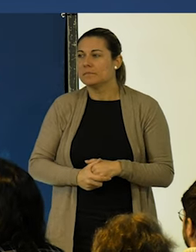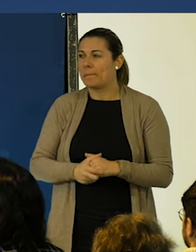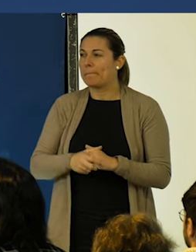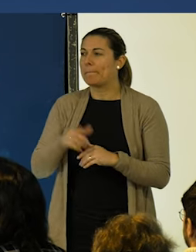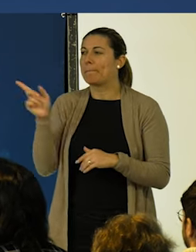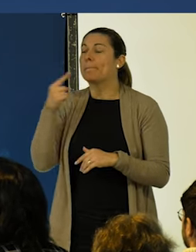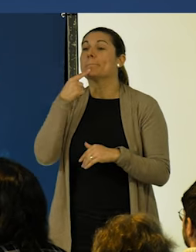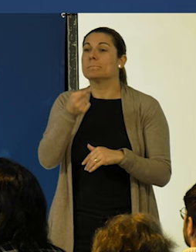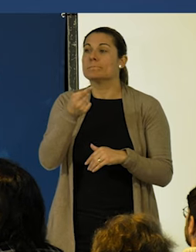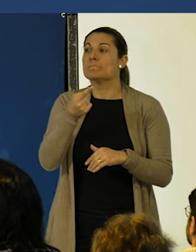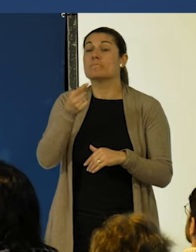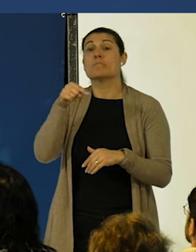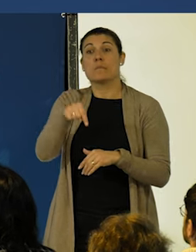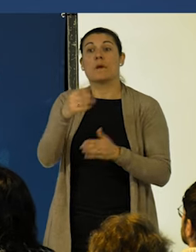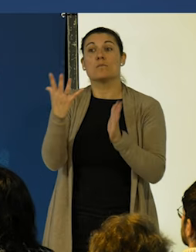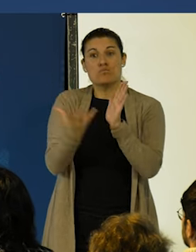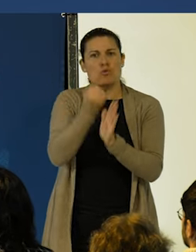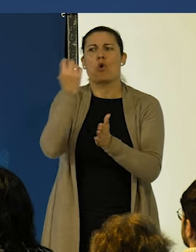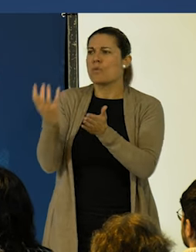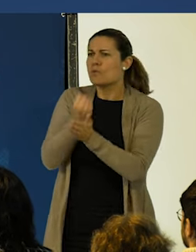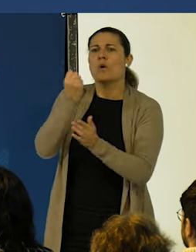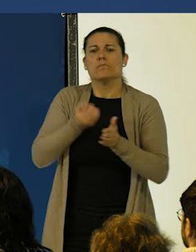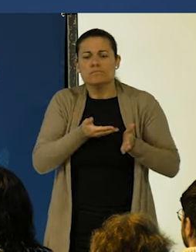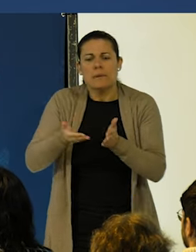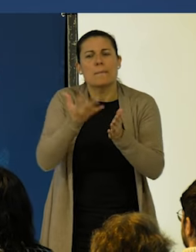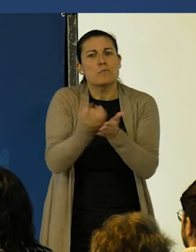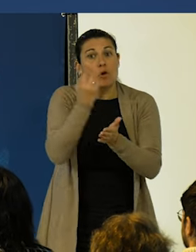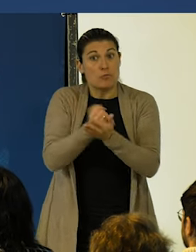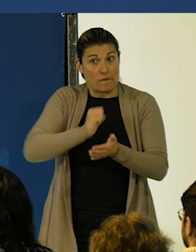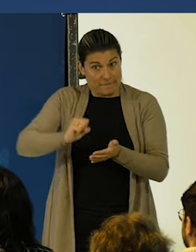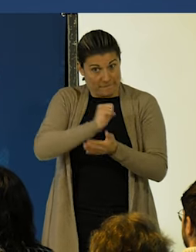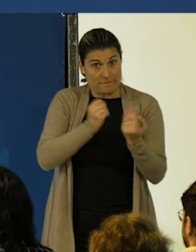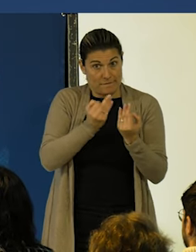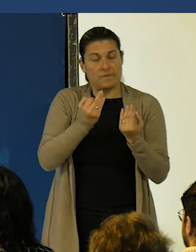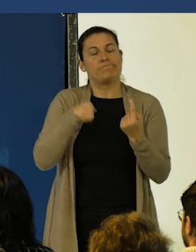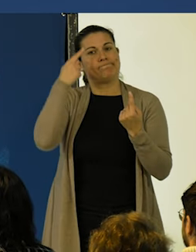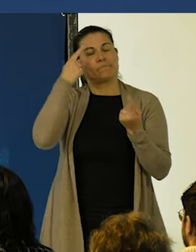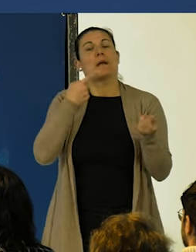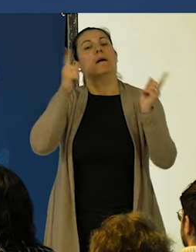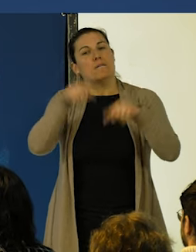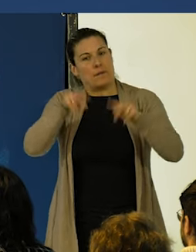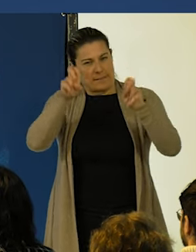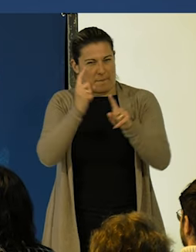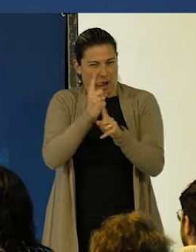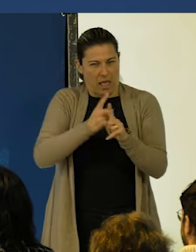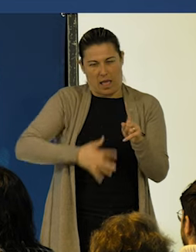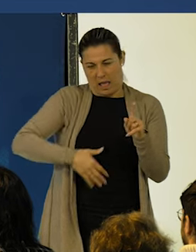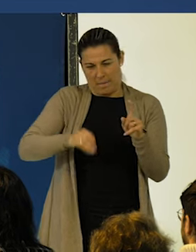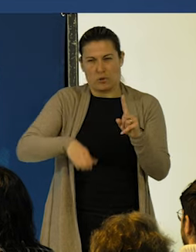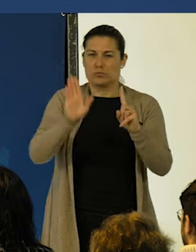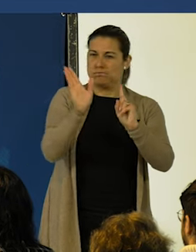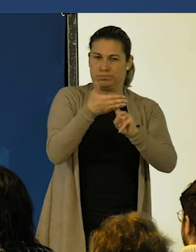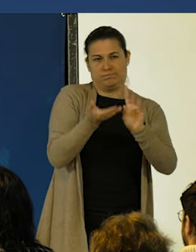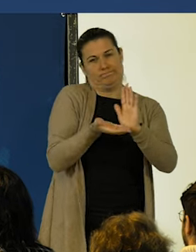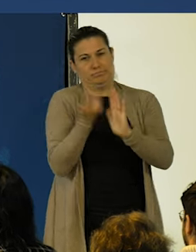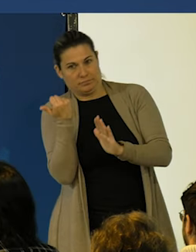Neste périplo pelas vitórias do nosso caminho, volto hoje à despenalização do aborto, porque esta campanha